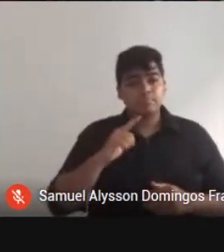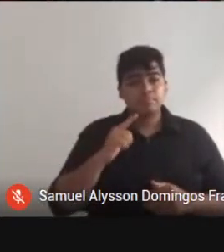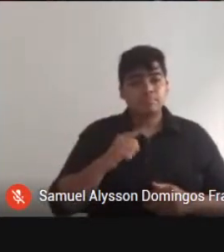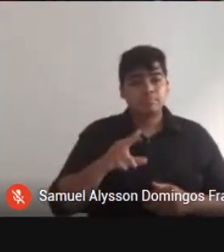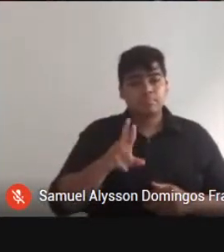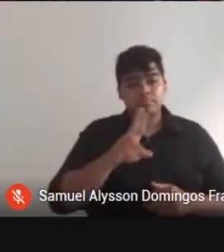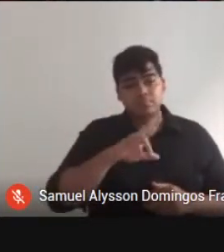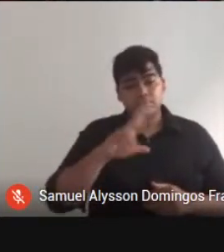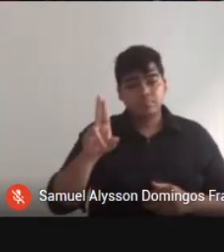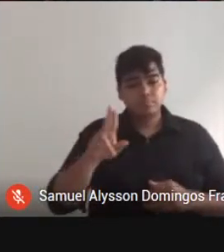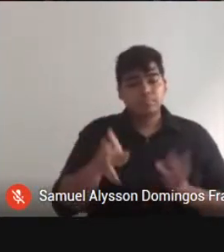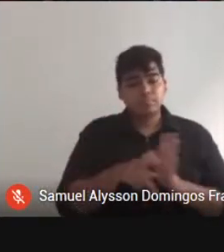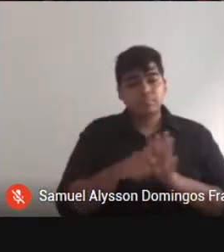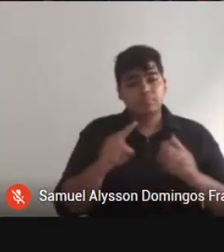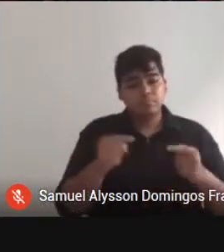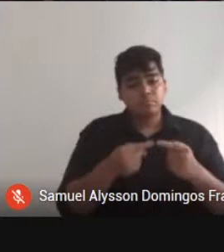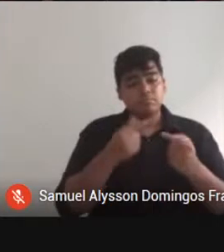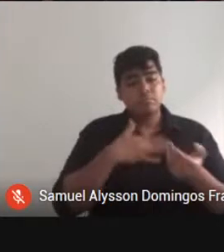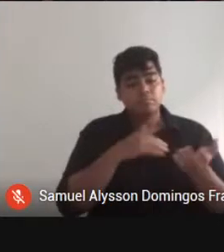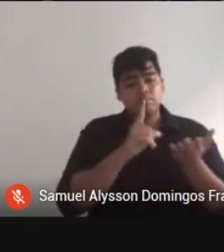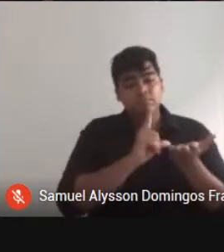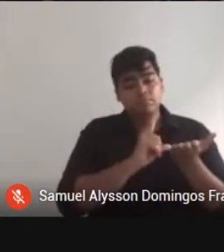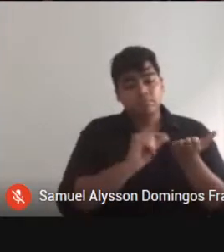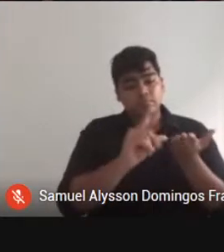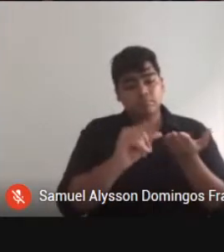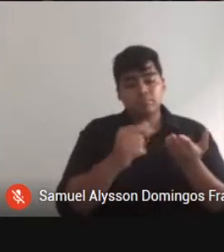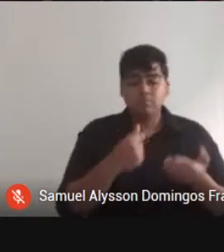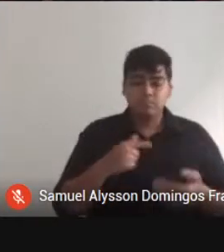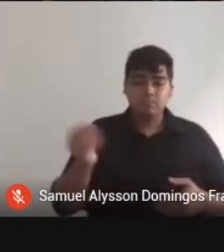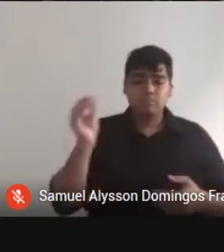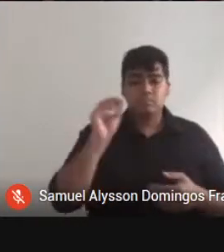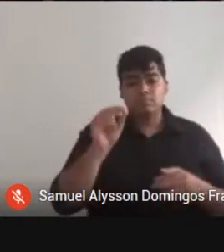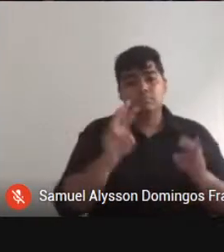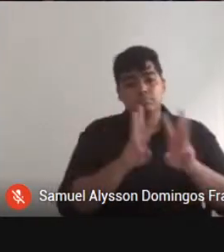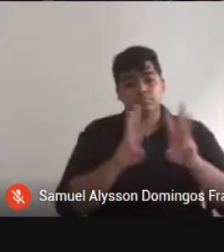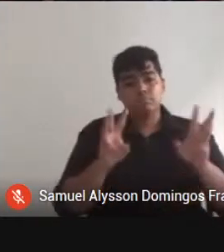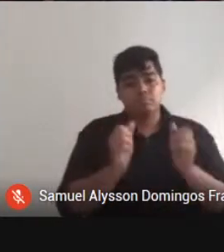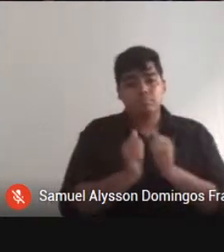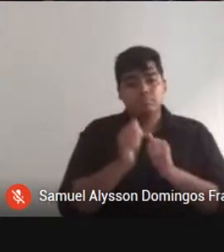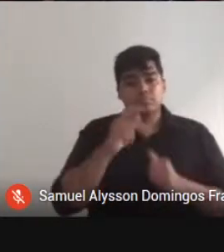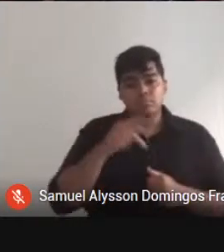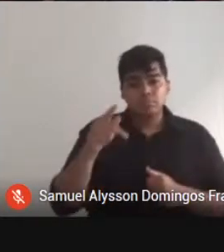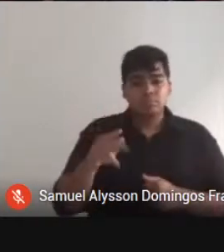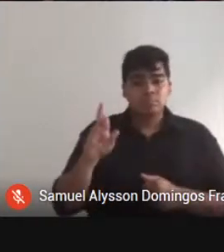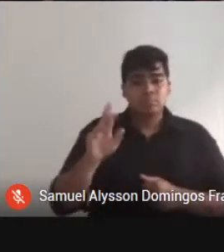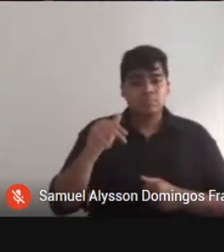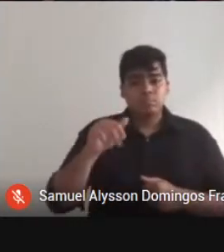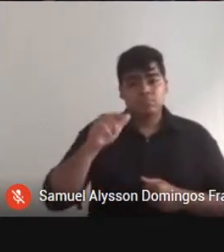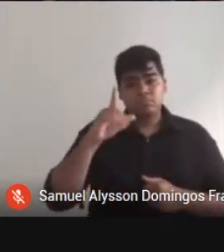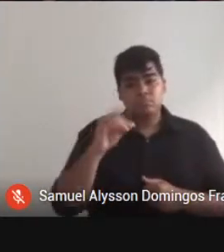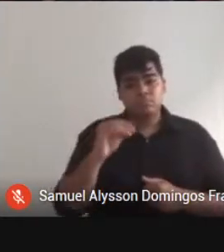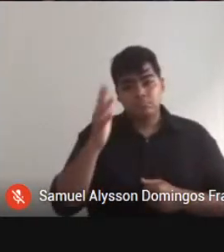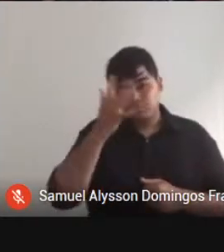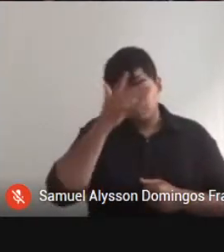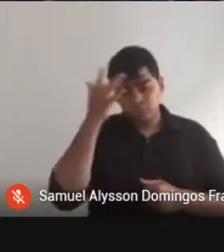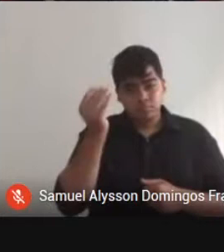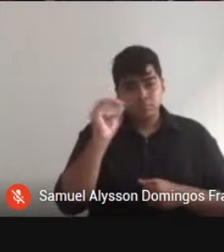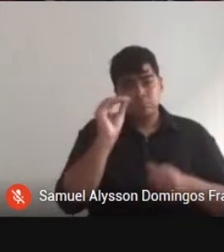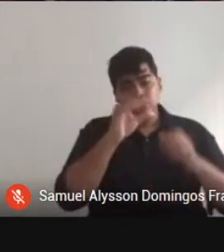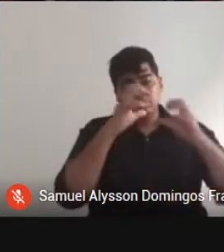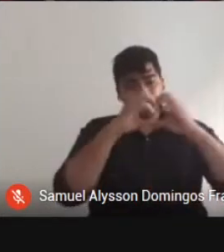uma publicação científica que eu produzi com o professor Rinaldo. Ó, já tem gente interagindo aí, ó, o coraçãozinho ali já está